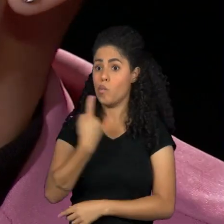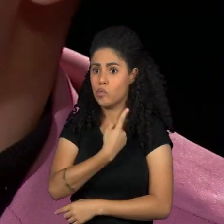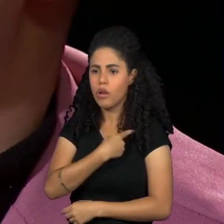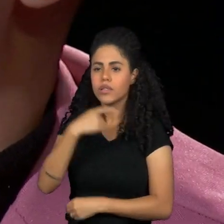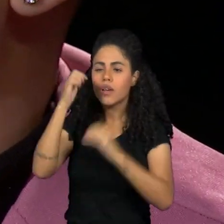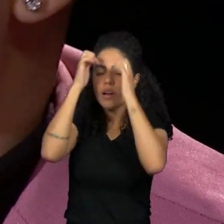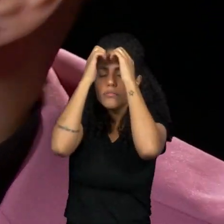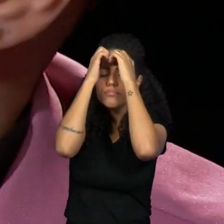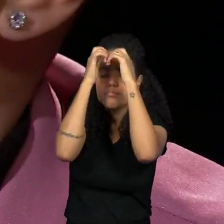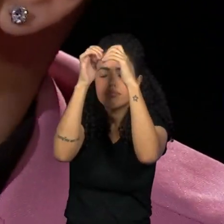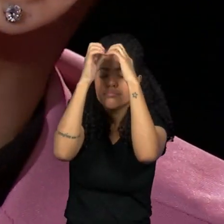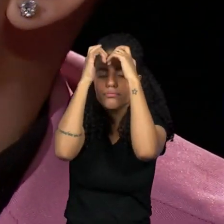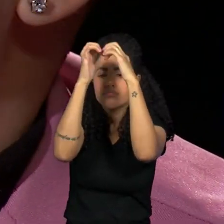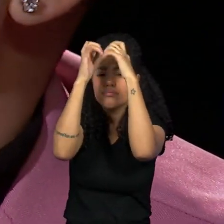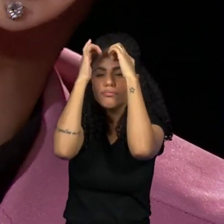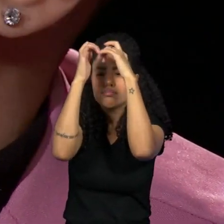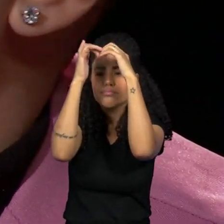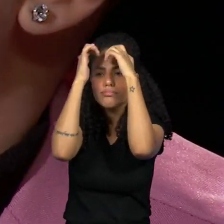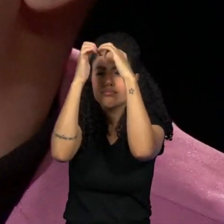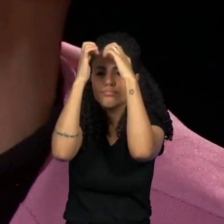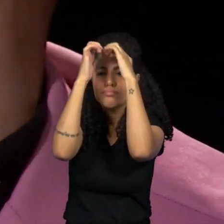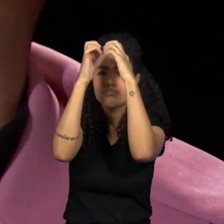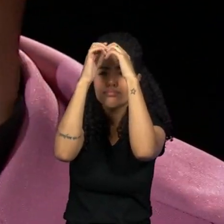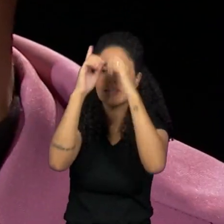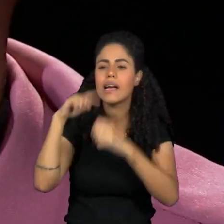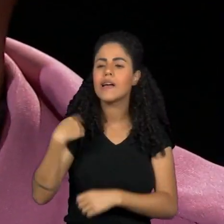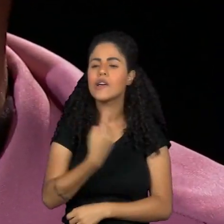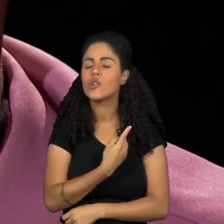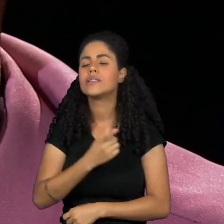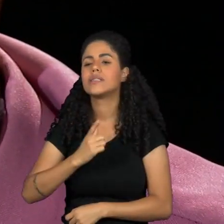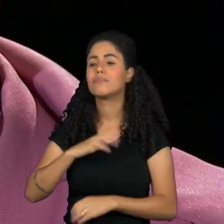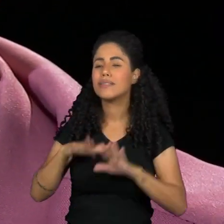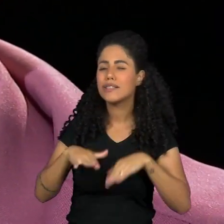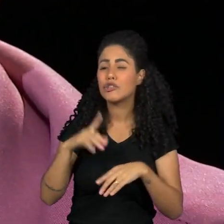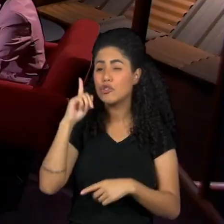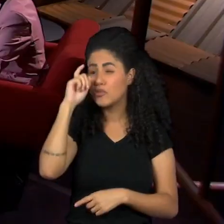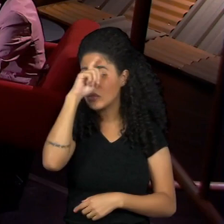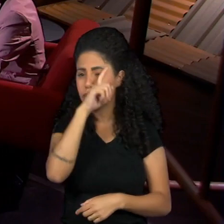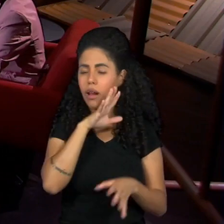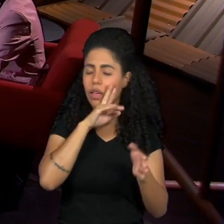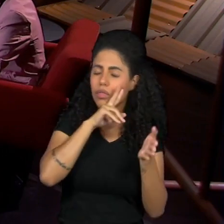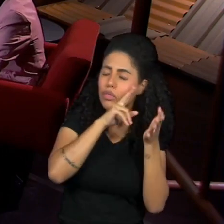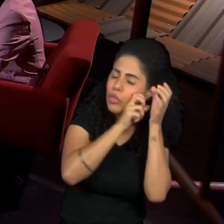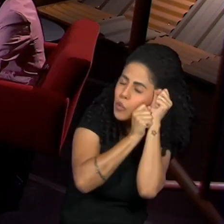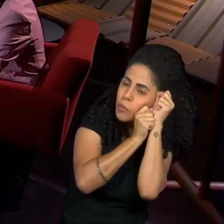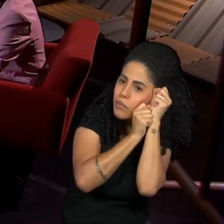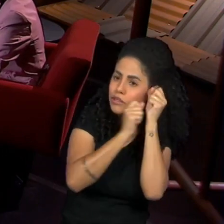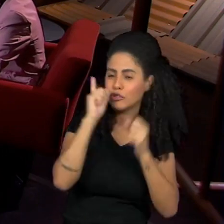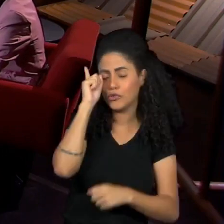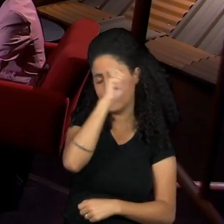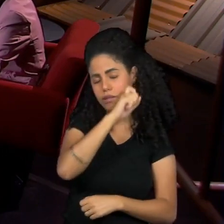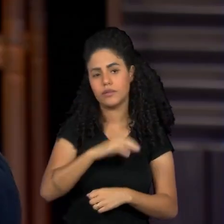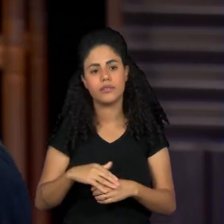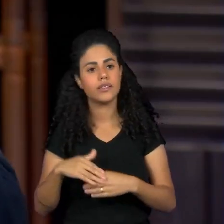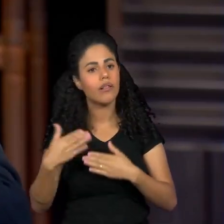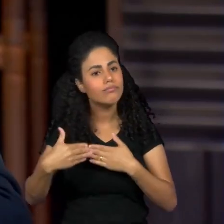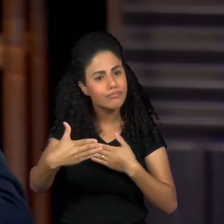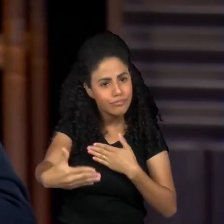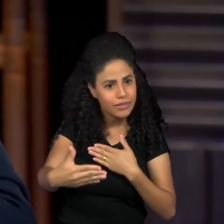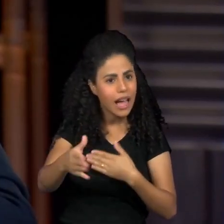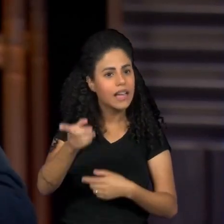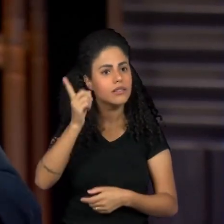funciona constantemente e a gente tem muito problema, inclusive, para dormir. Então, vamos dizer, constantemente num ritmo